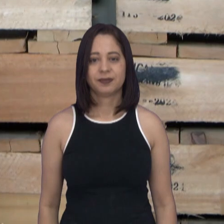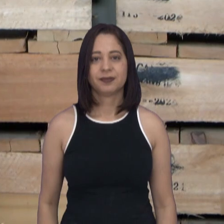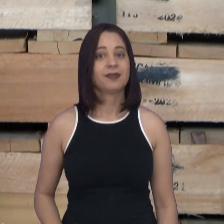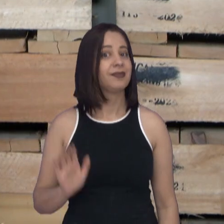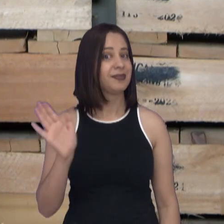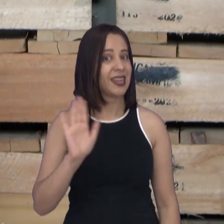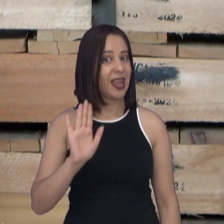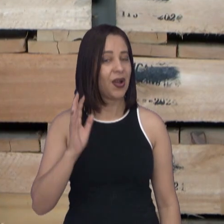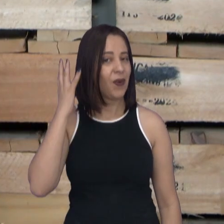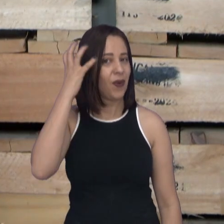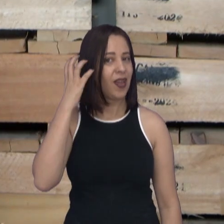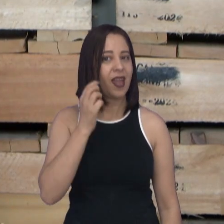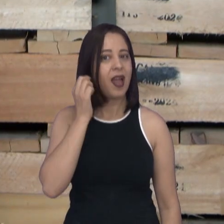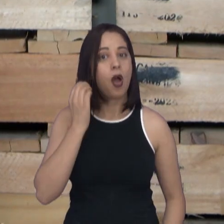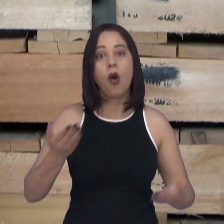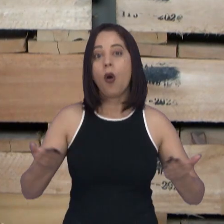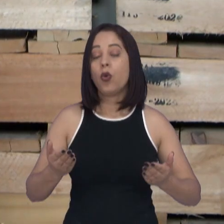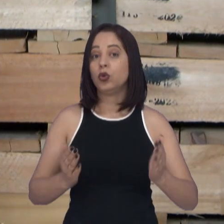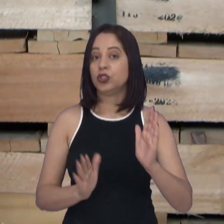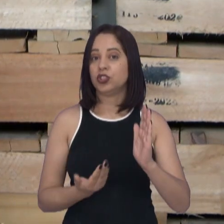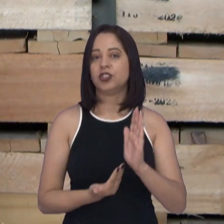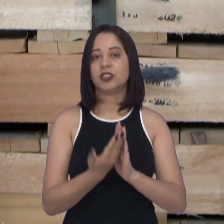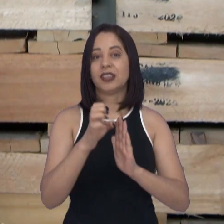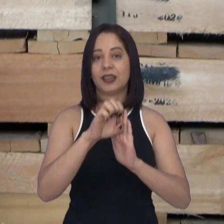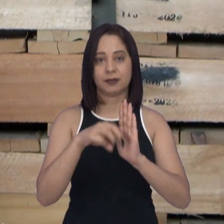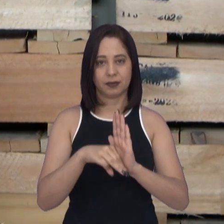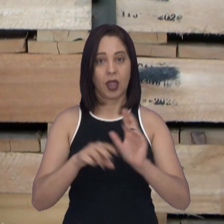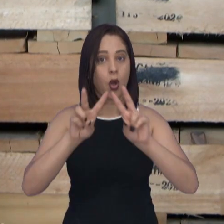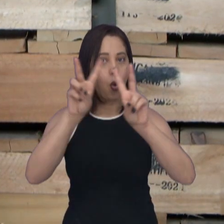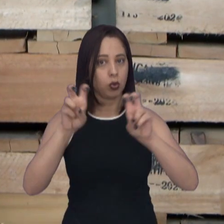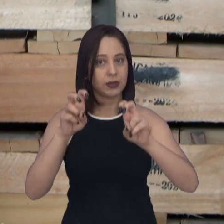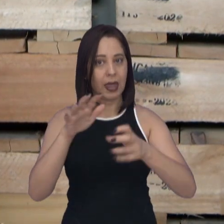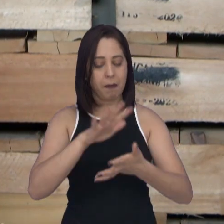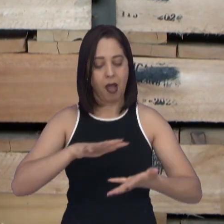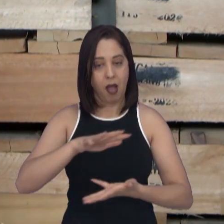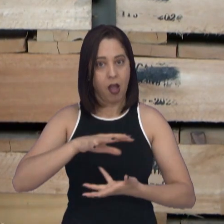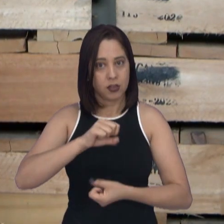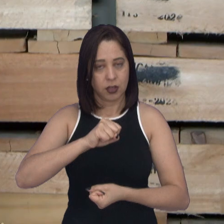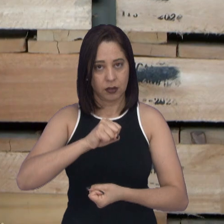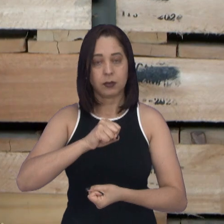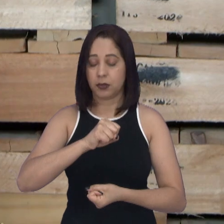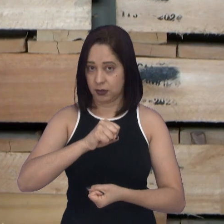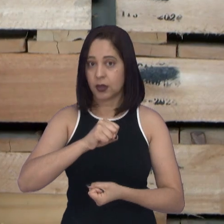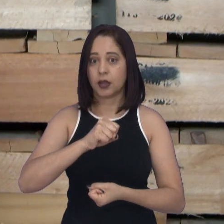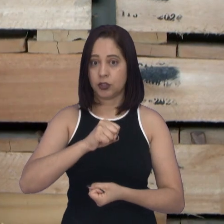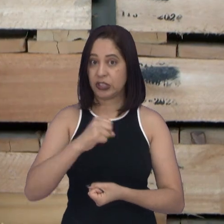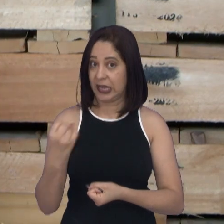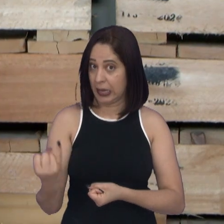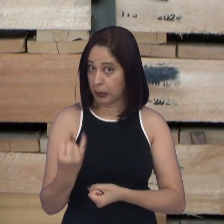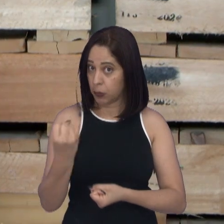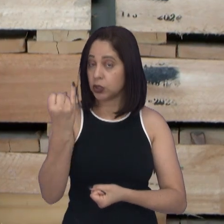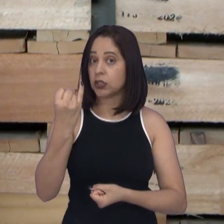Oi, Fernanda. Hoje no Estação Mercado estamos falando aí de designer sustentável, né? E sustentabilidade é uma coisa que